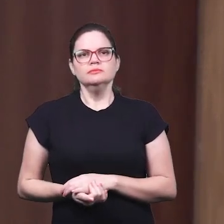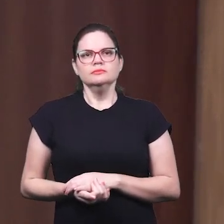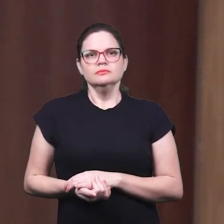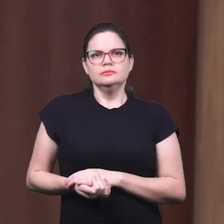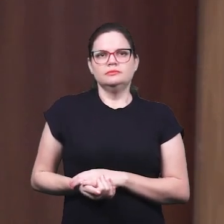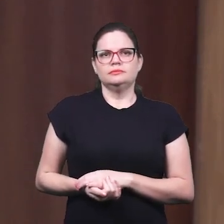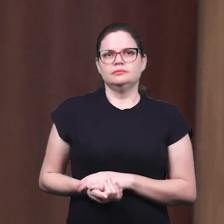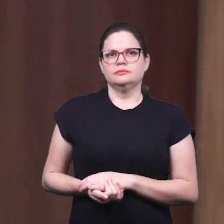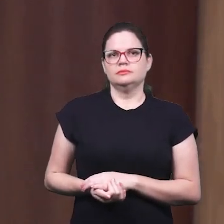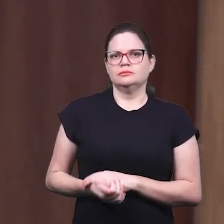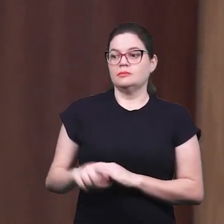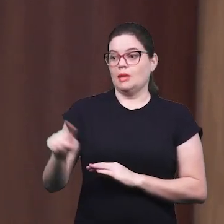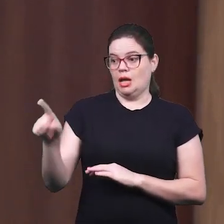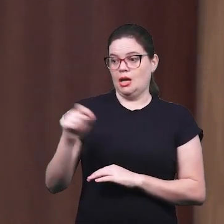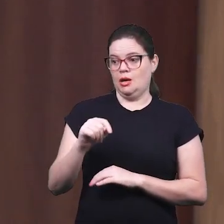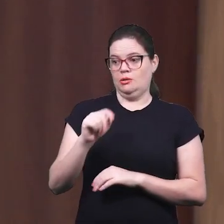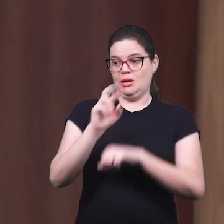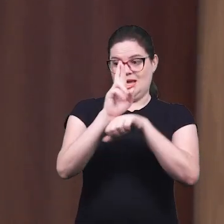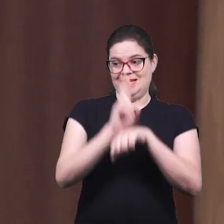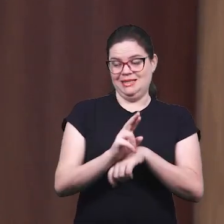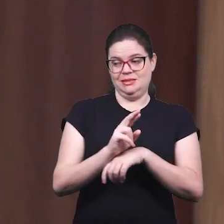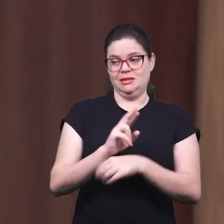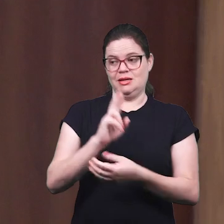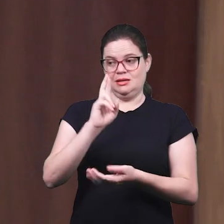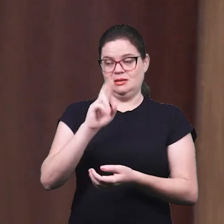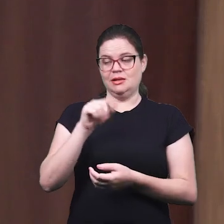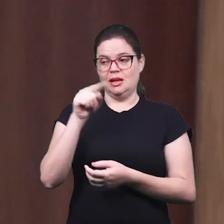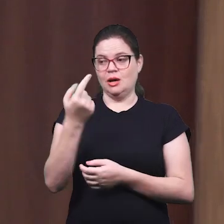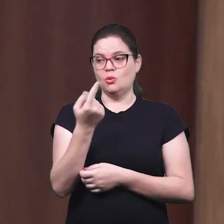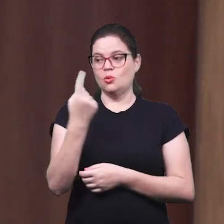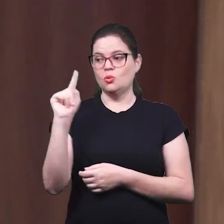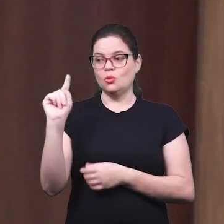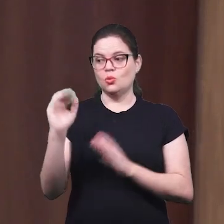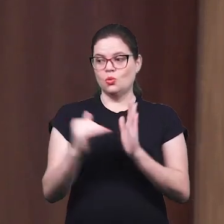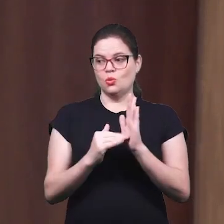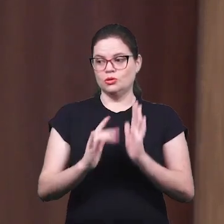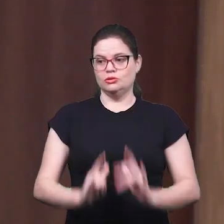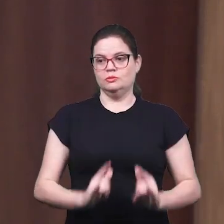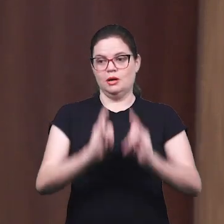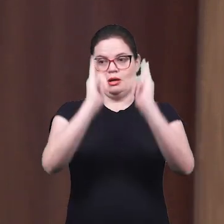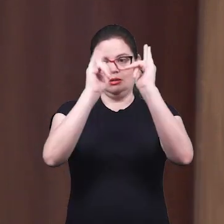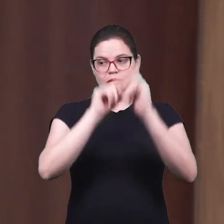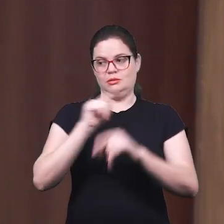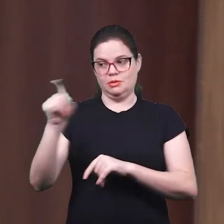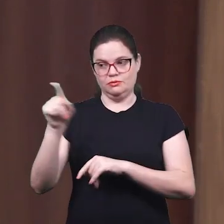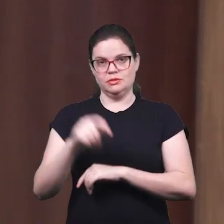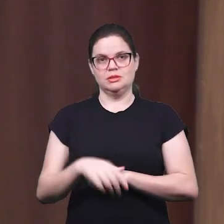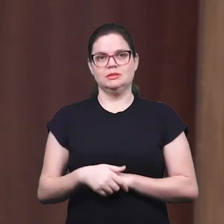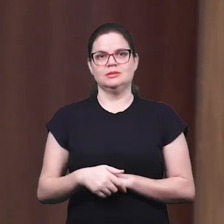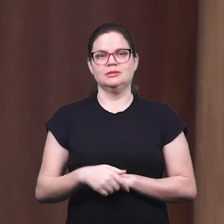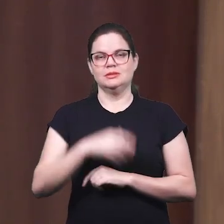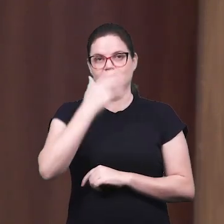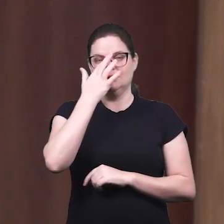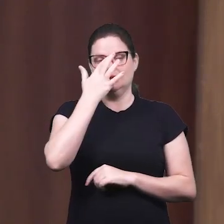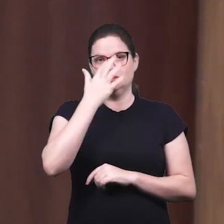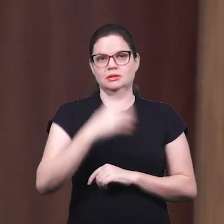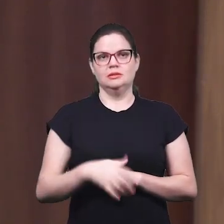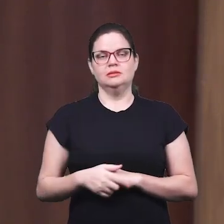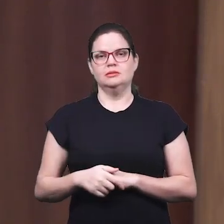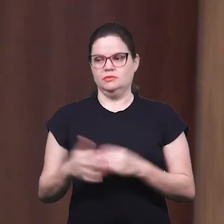Eu reservei o último andar para você. Naquela época nem chamava mais de senhor, já era você. Entendeu? Cada